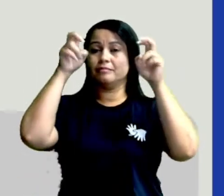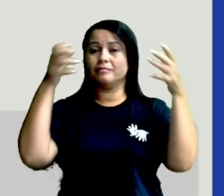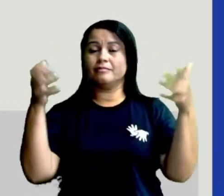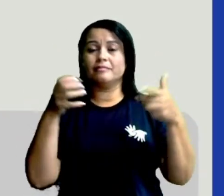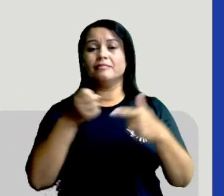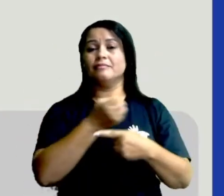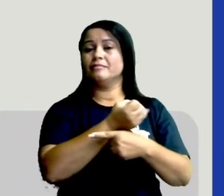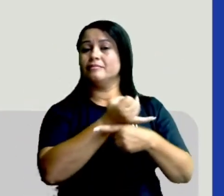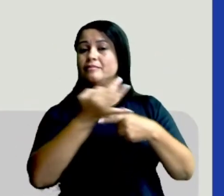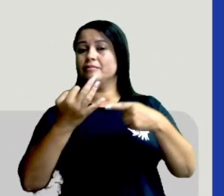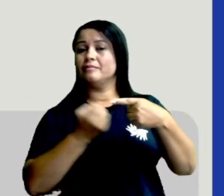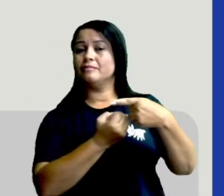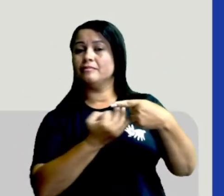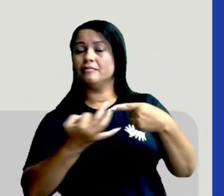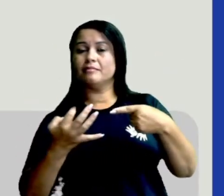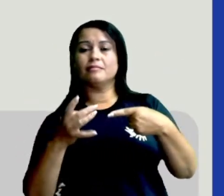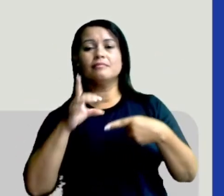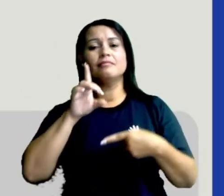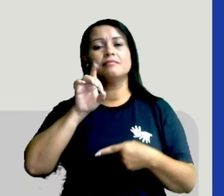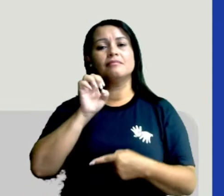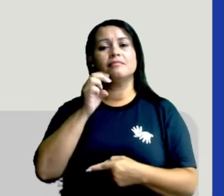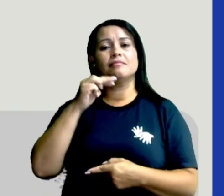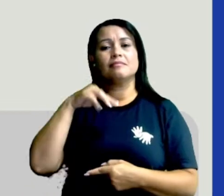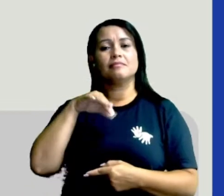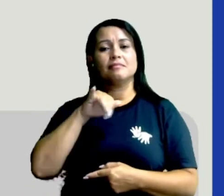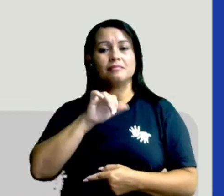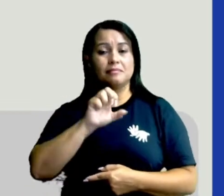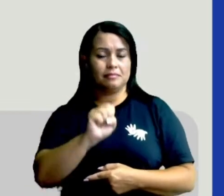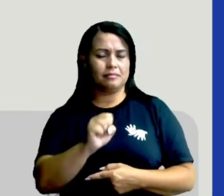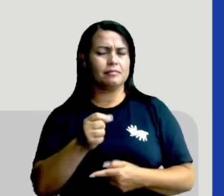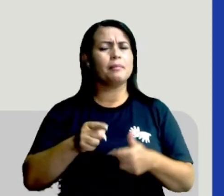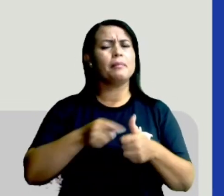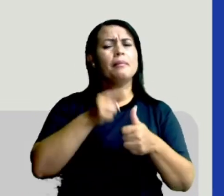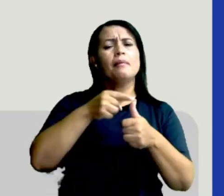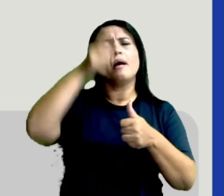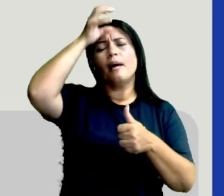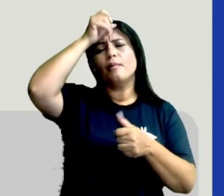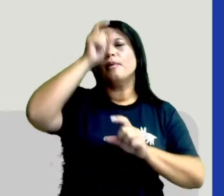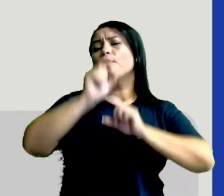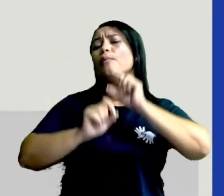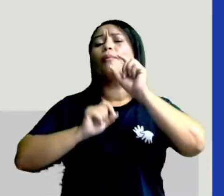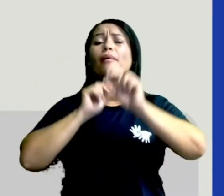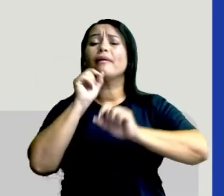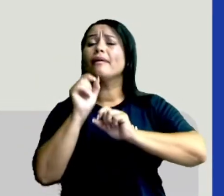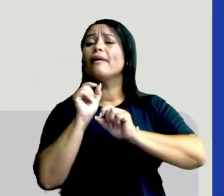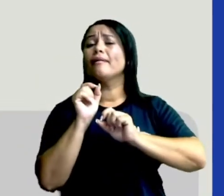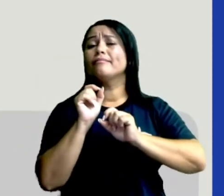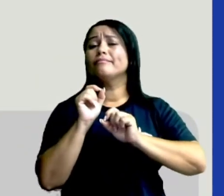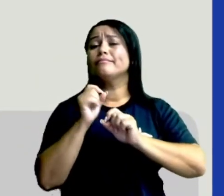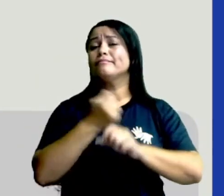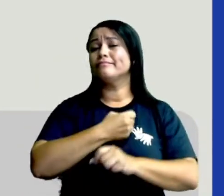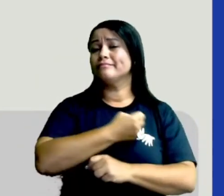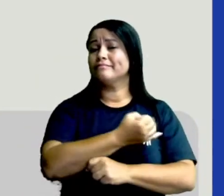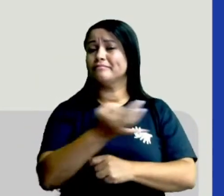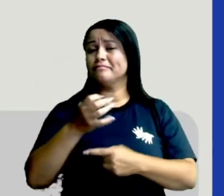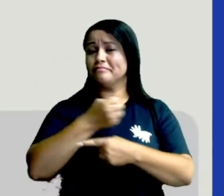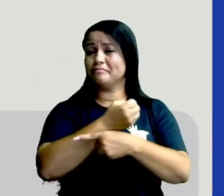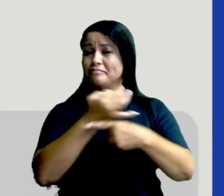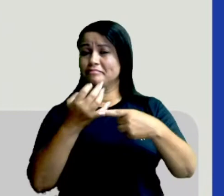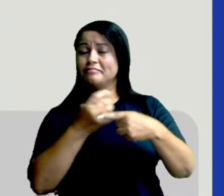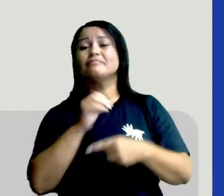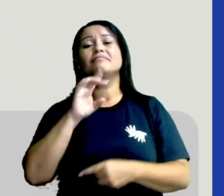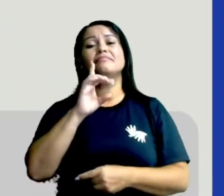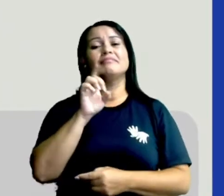frações decimais. Primeiramente, vamos compreender o que são os números decimais. Os